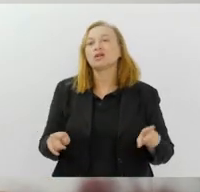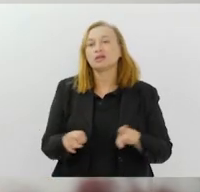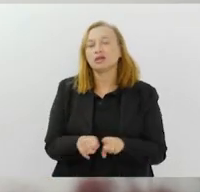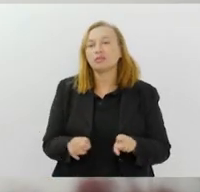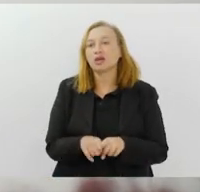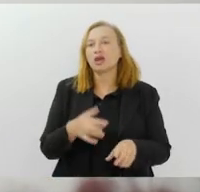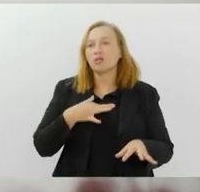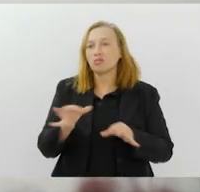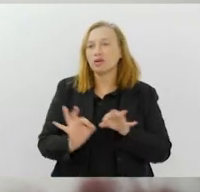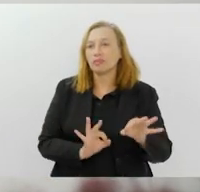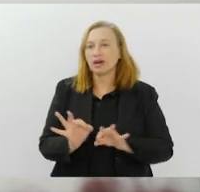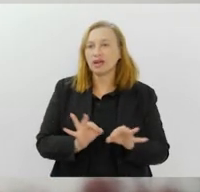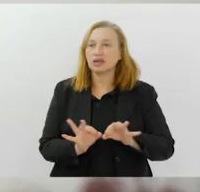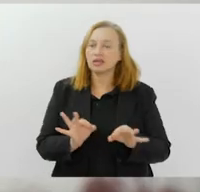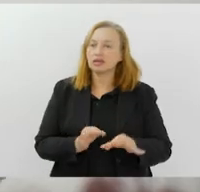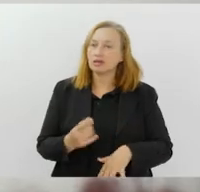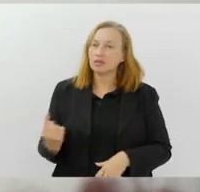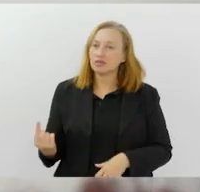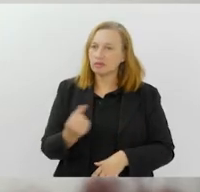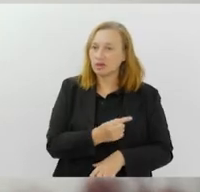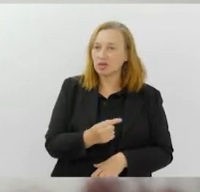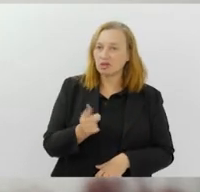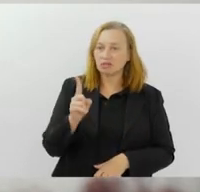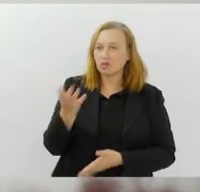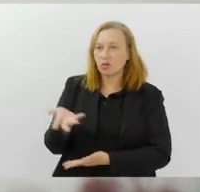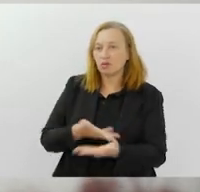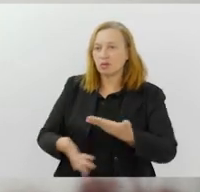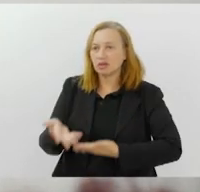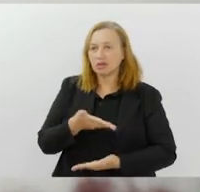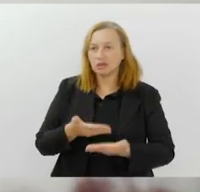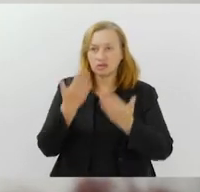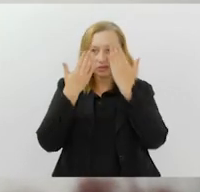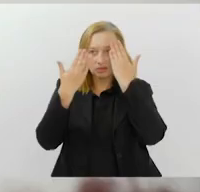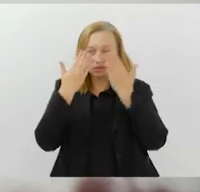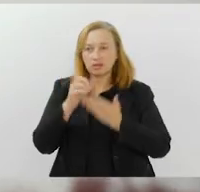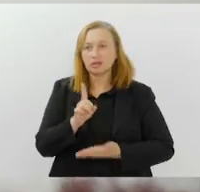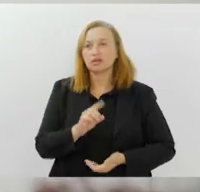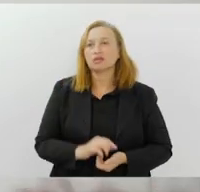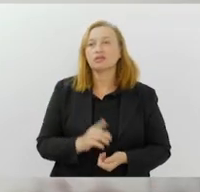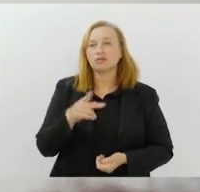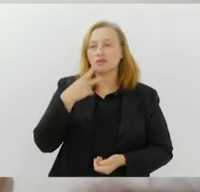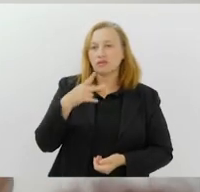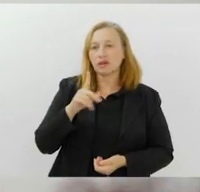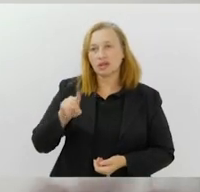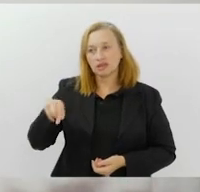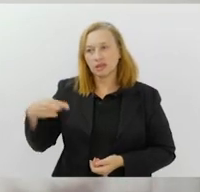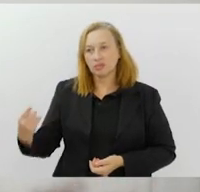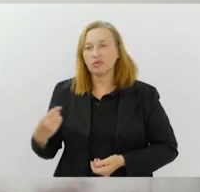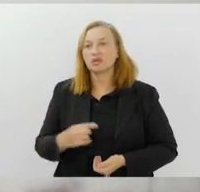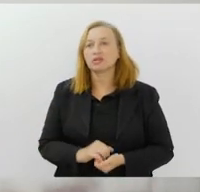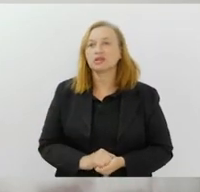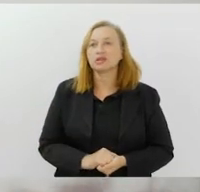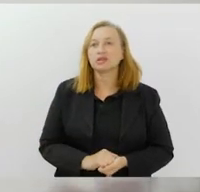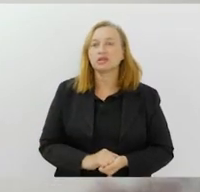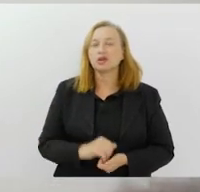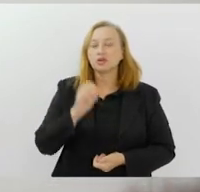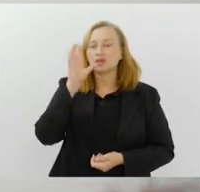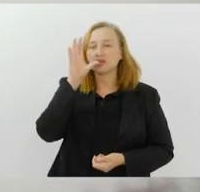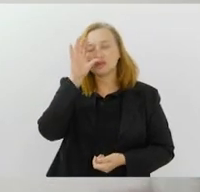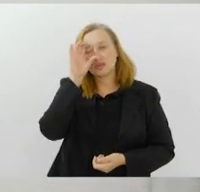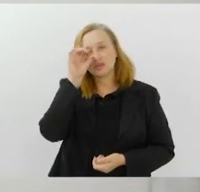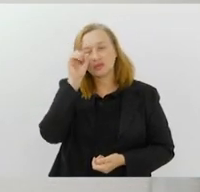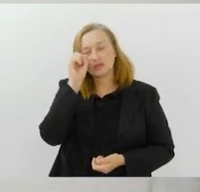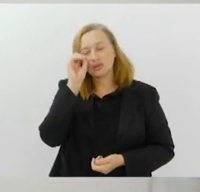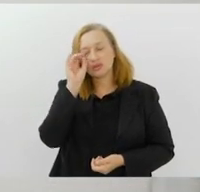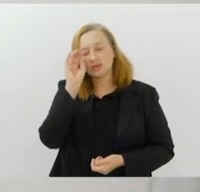me preparando para vir para cá acho que eu não compartilhei com ninguém nem com a minha nem com a minha psicóloga vou falar na próxima sessão eu sonhei várias e